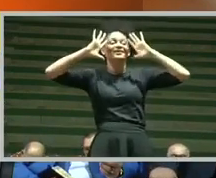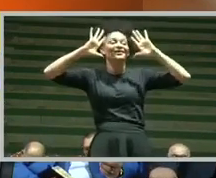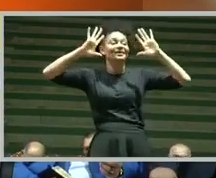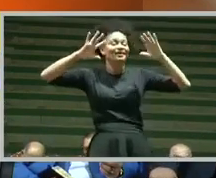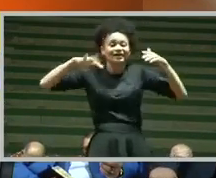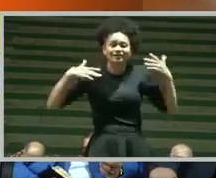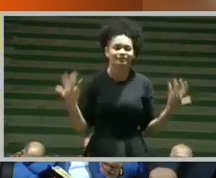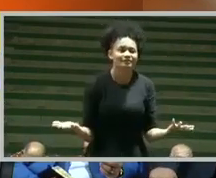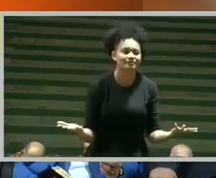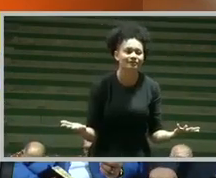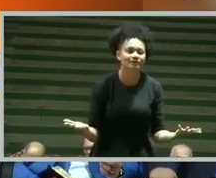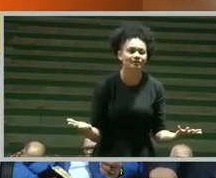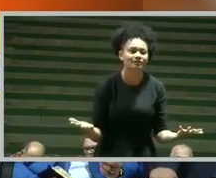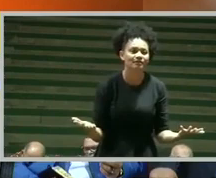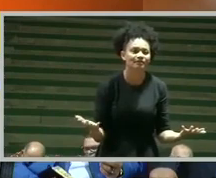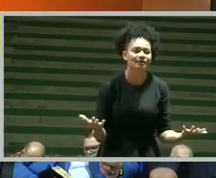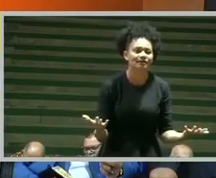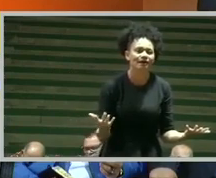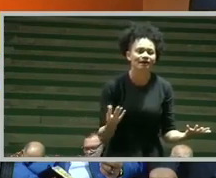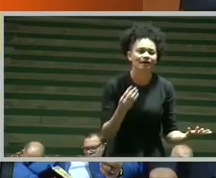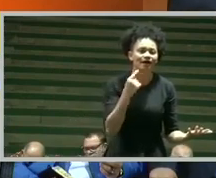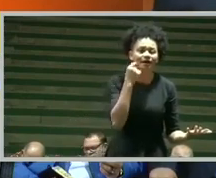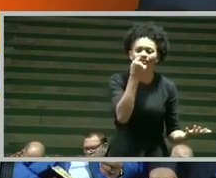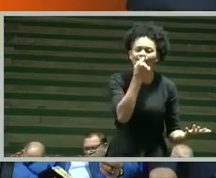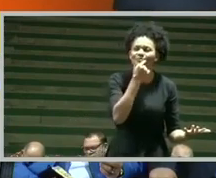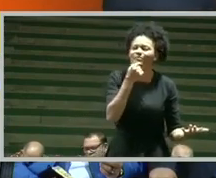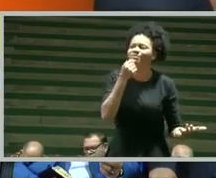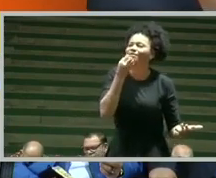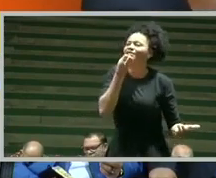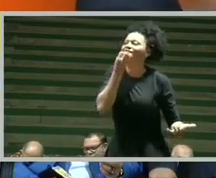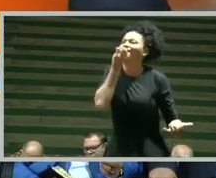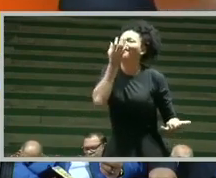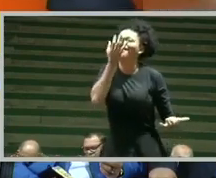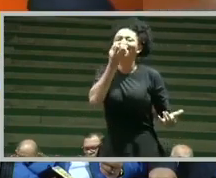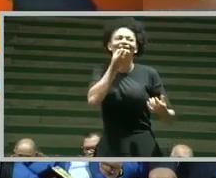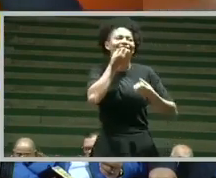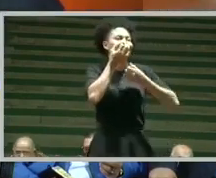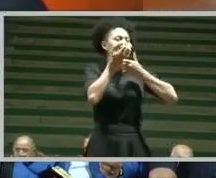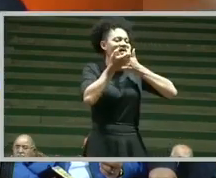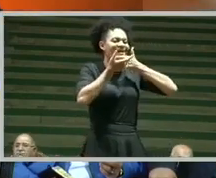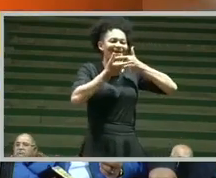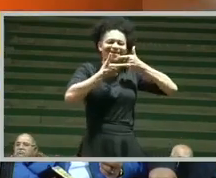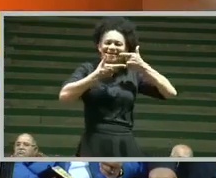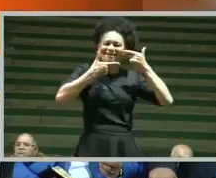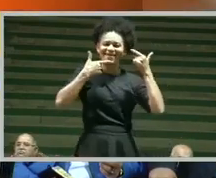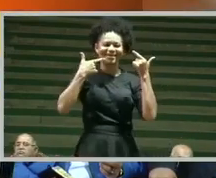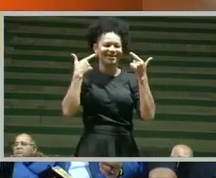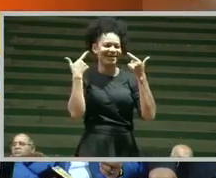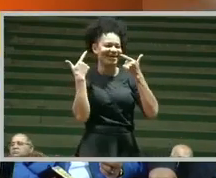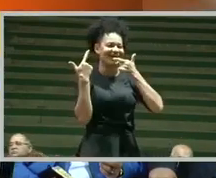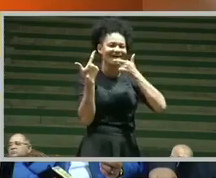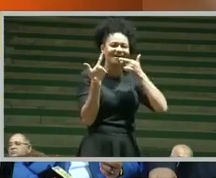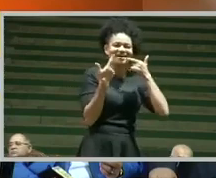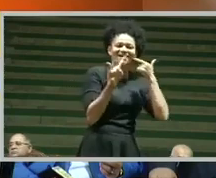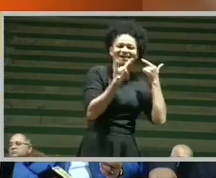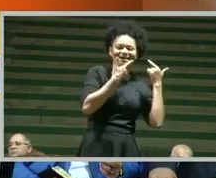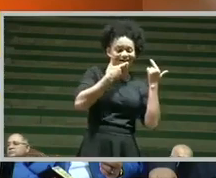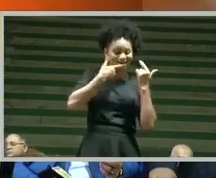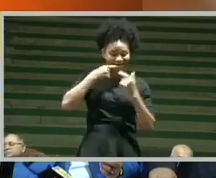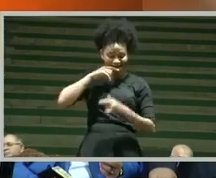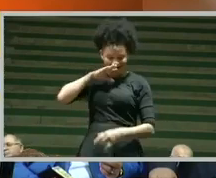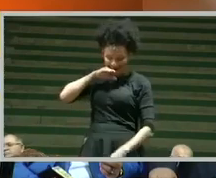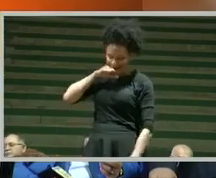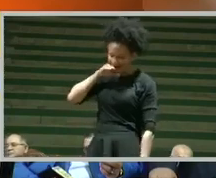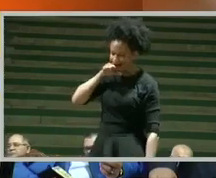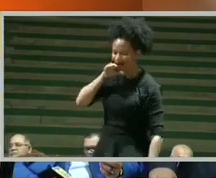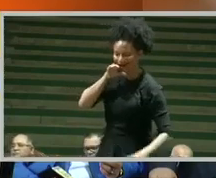Então, a nossa boca se encheu de riso e a nossa língua